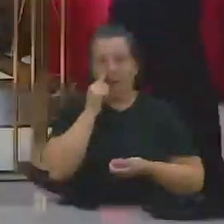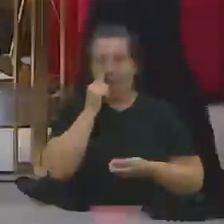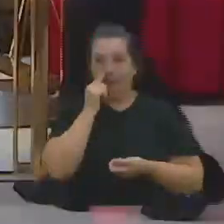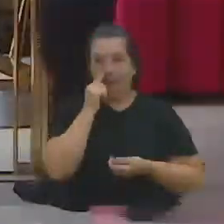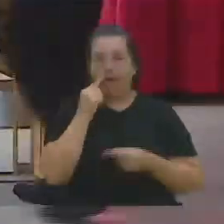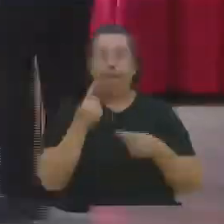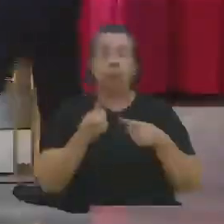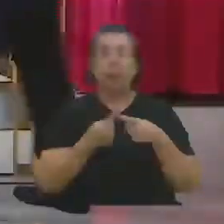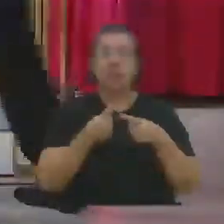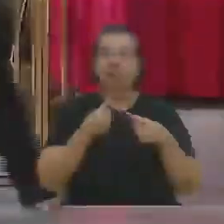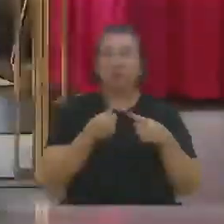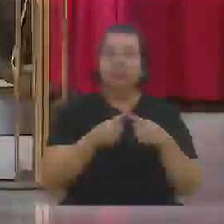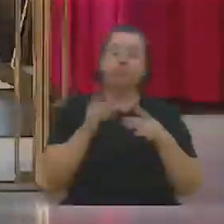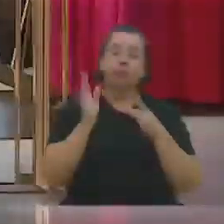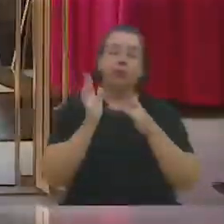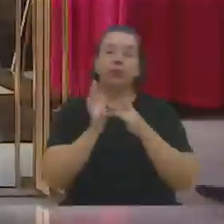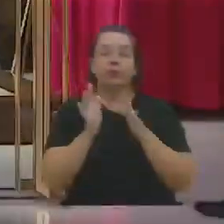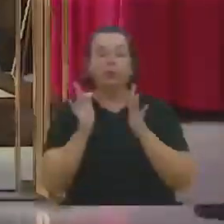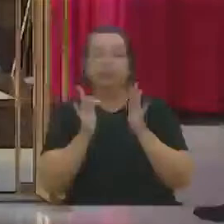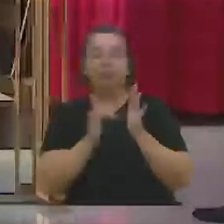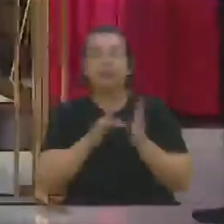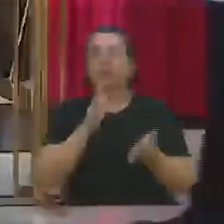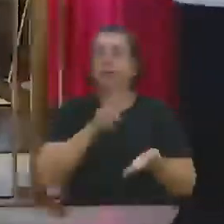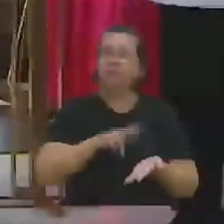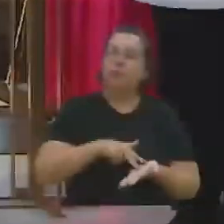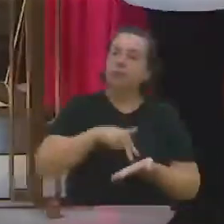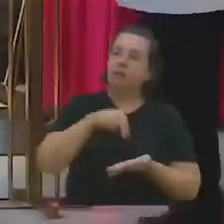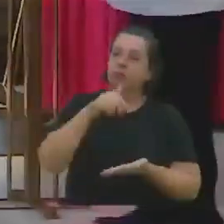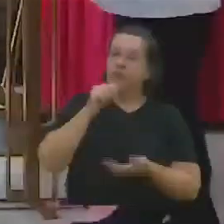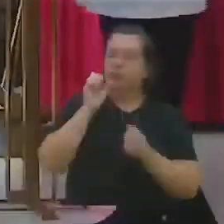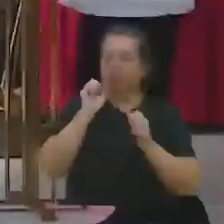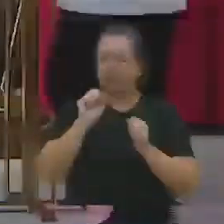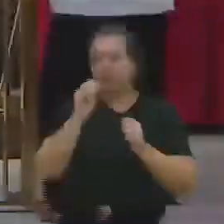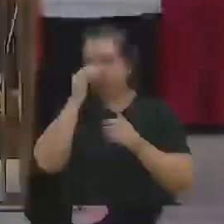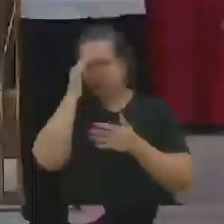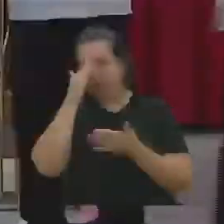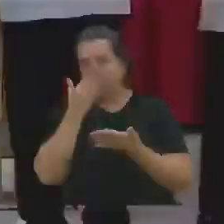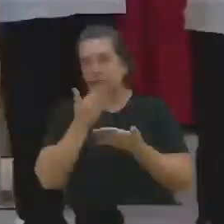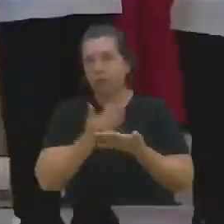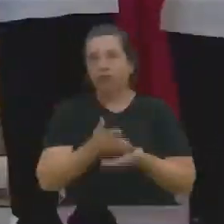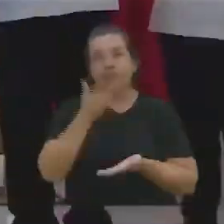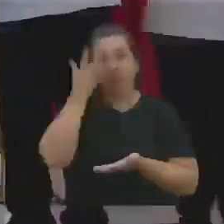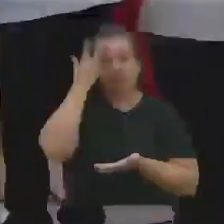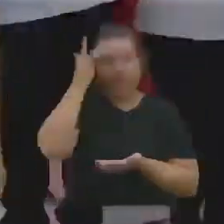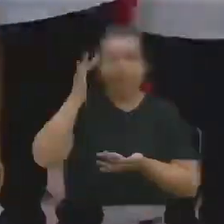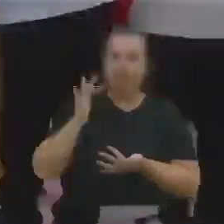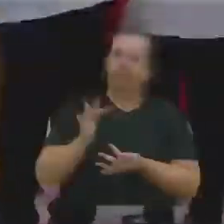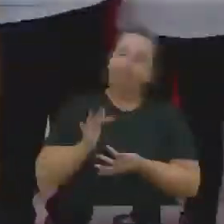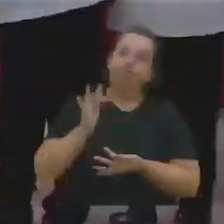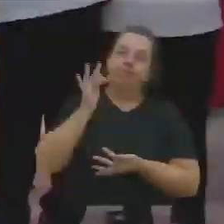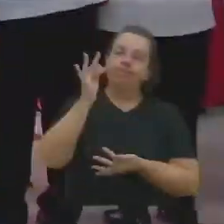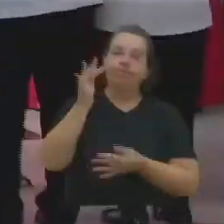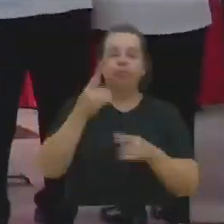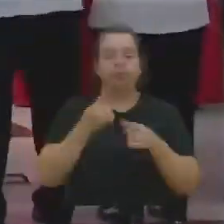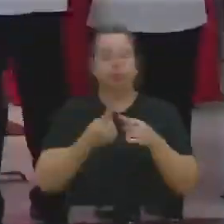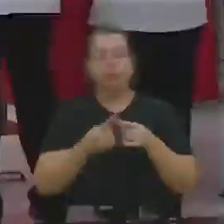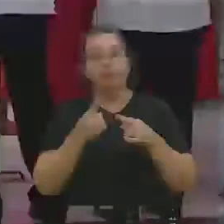Porque Ele vive, eu posso crer no amanhã.